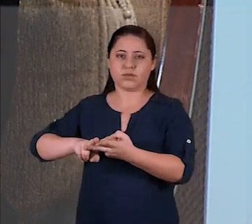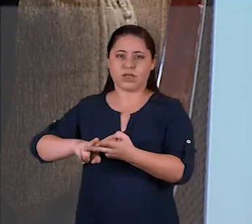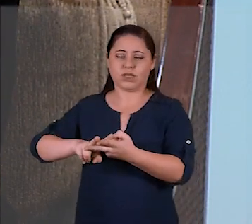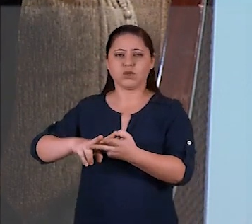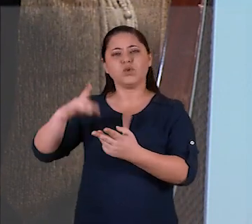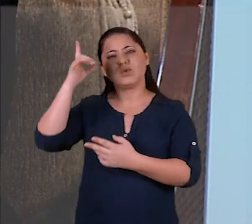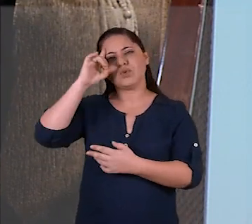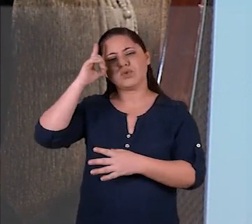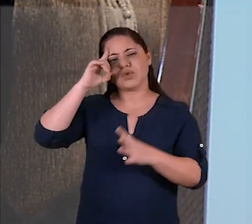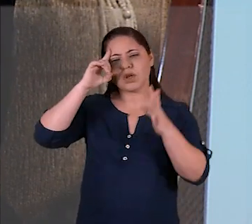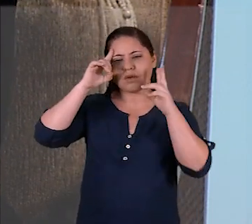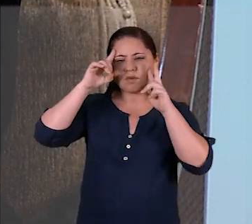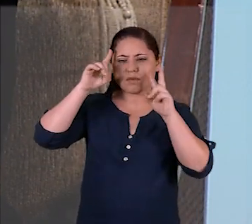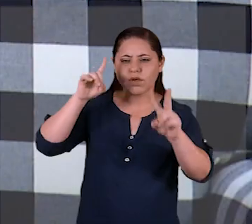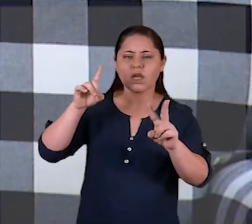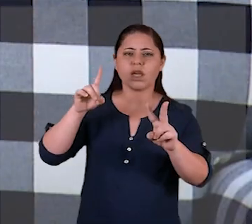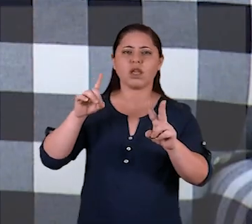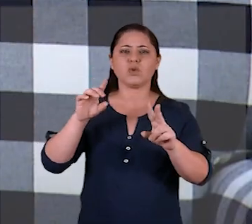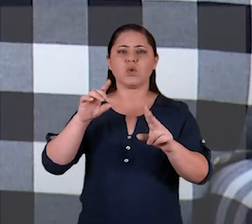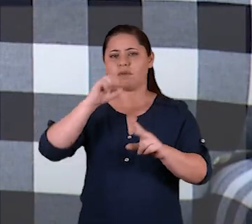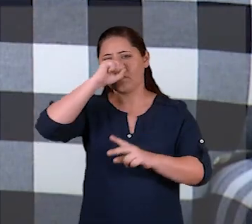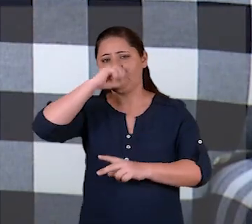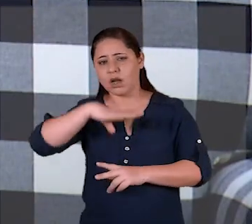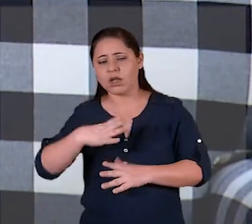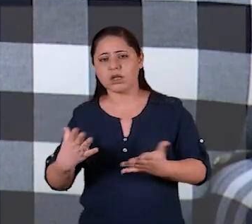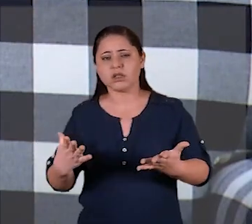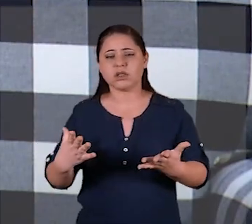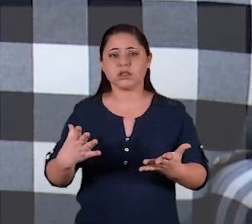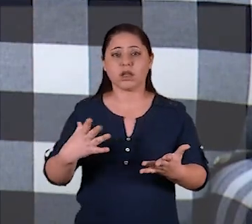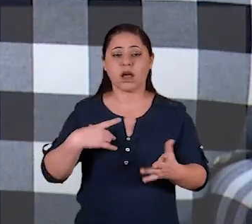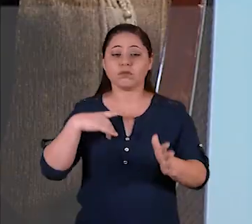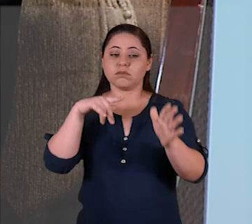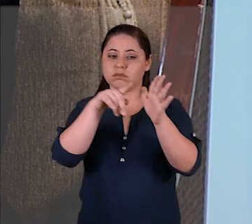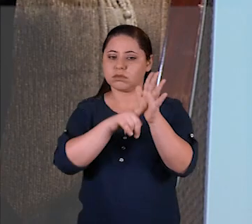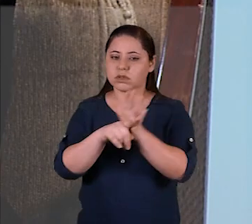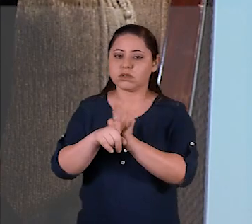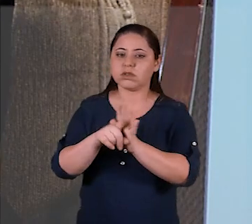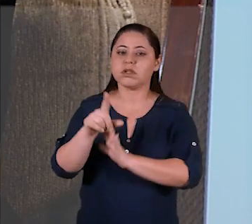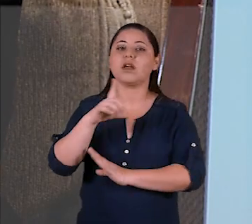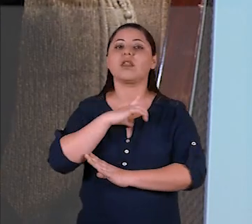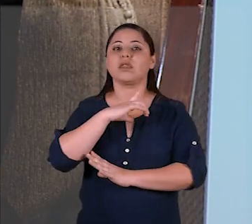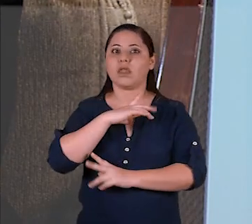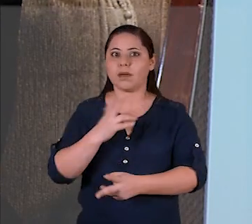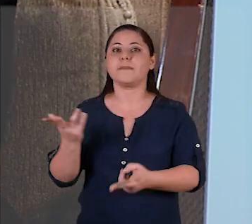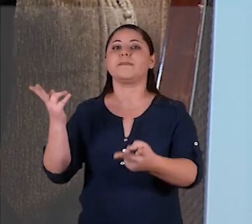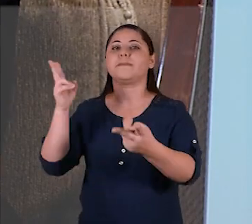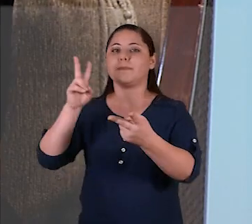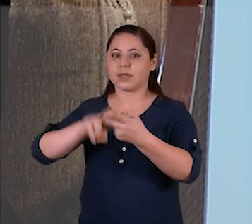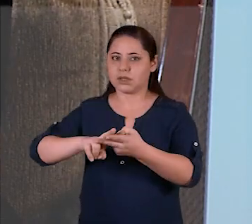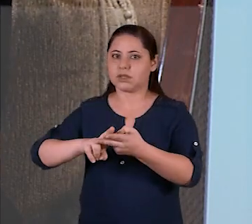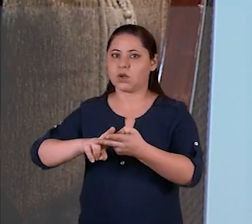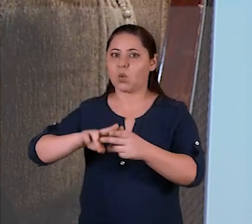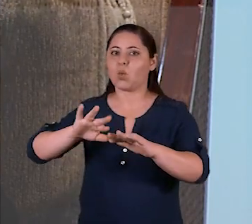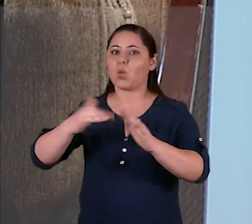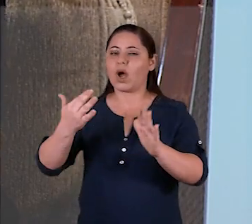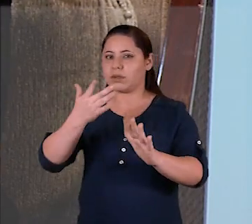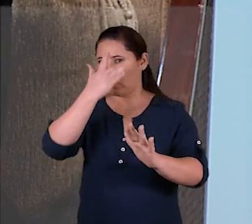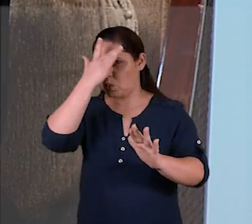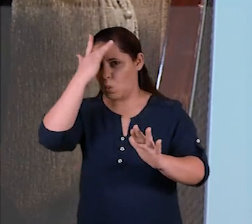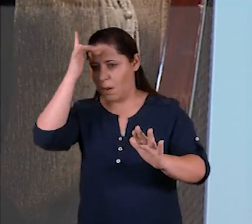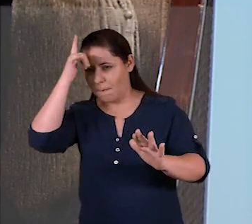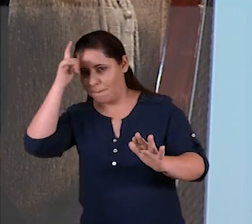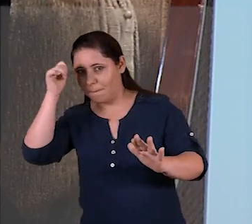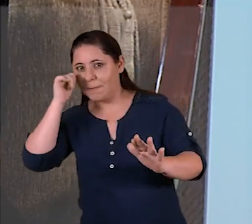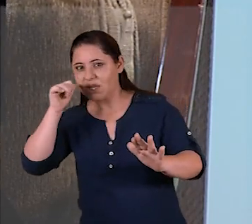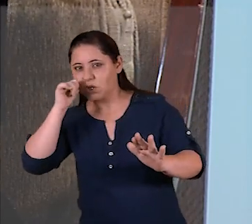está ali diariamente nas varas de violência, a gente verifica realmente que há prisão decretada em caso do descumprimento de